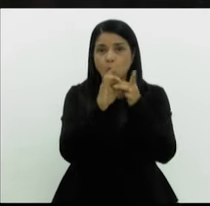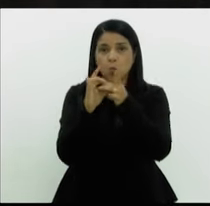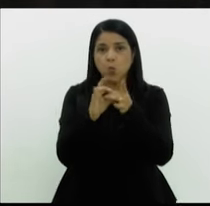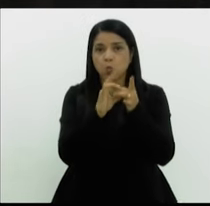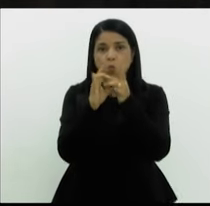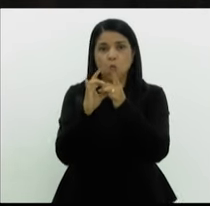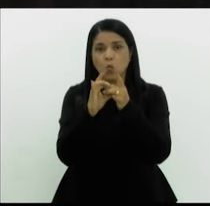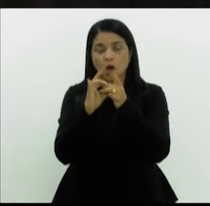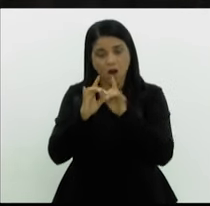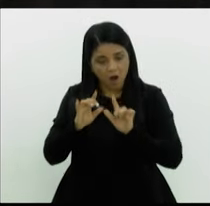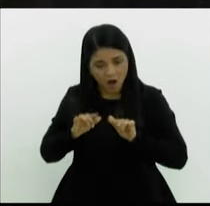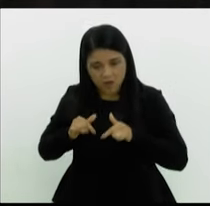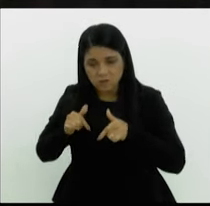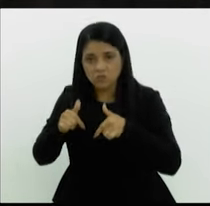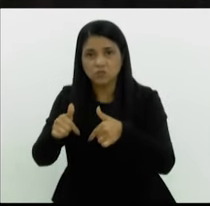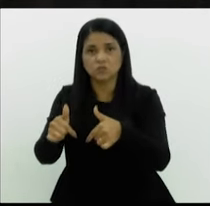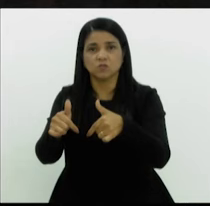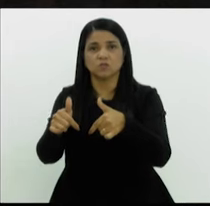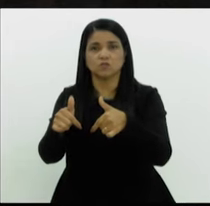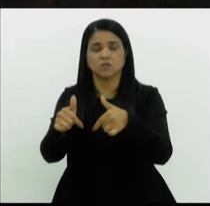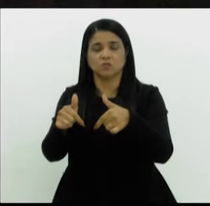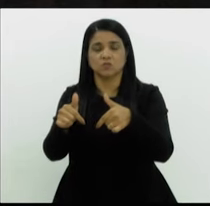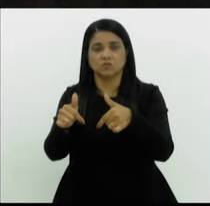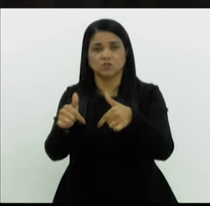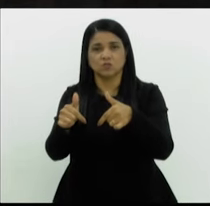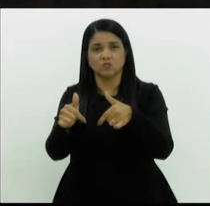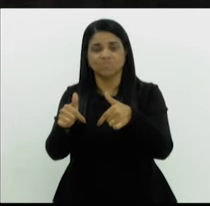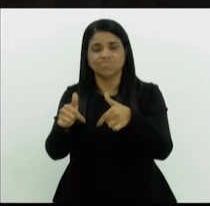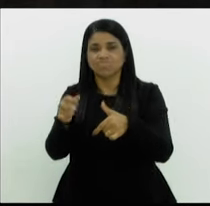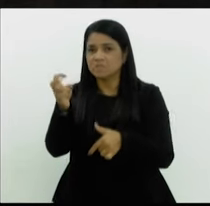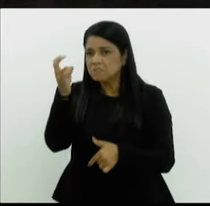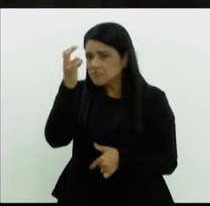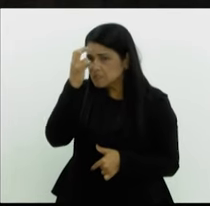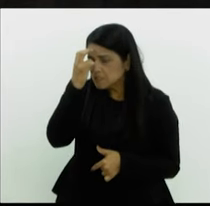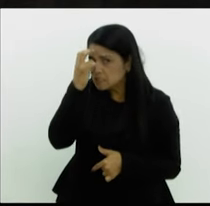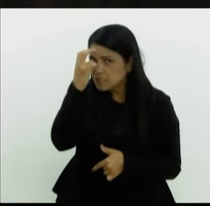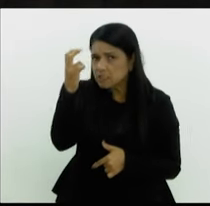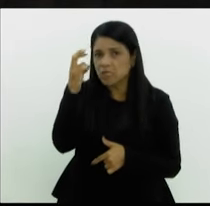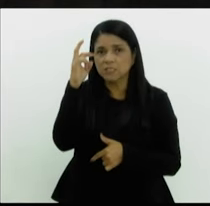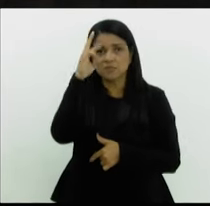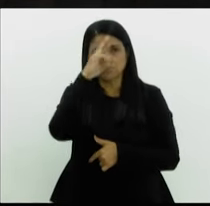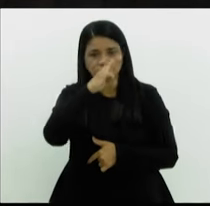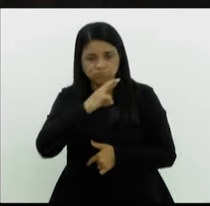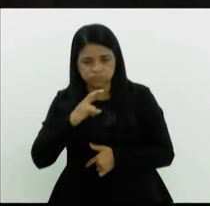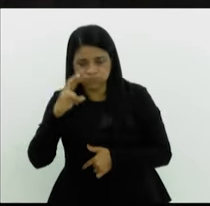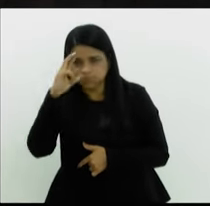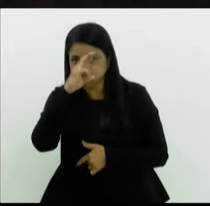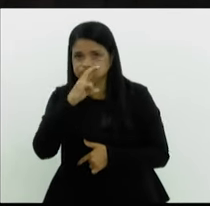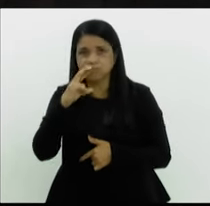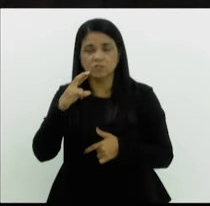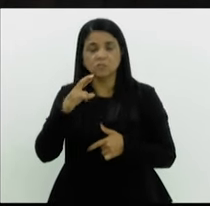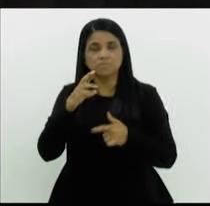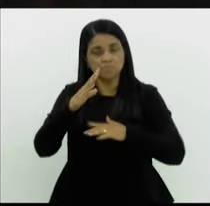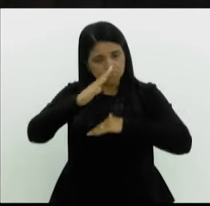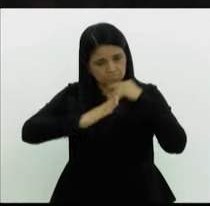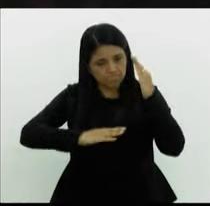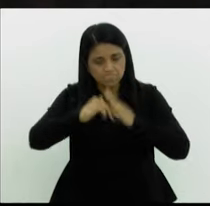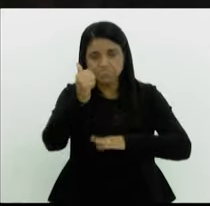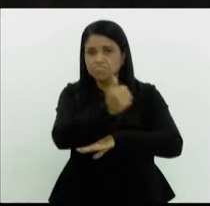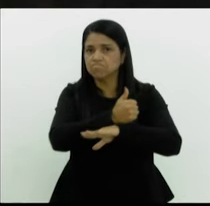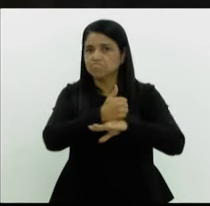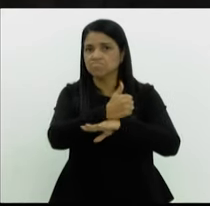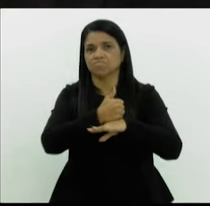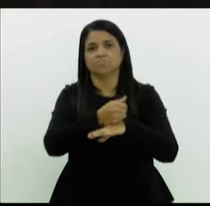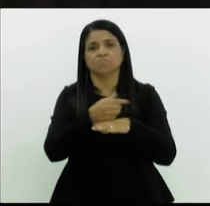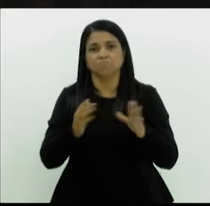das ações, apostar na inteligência e apostar muito na qualificação do pessoal. Muito